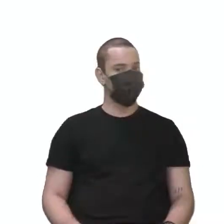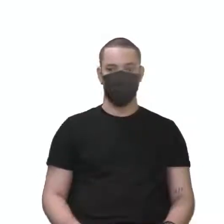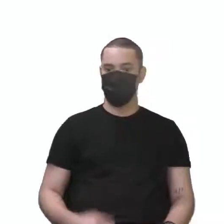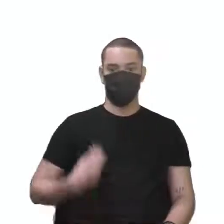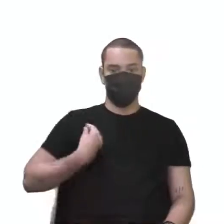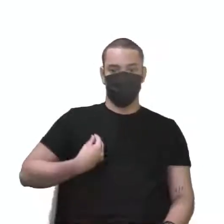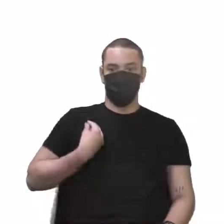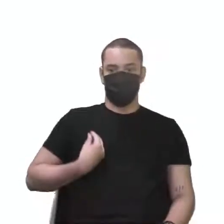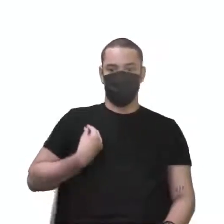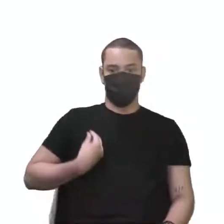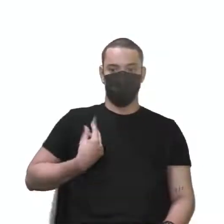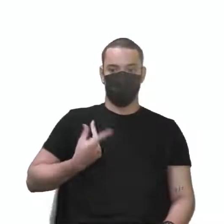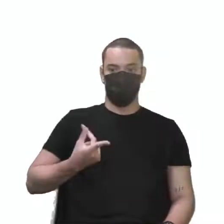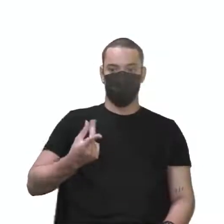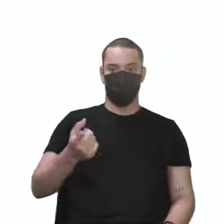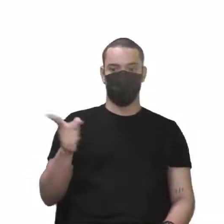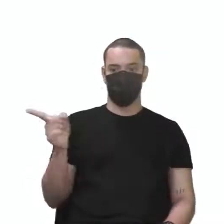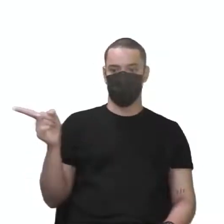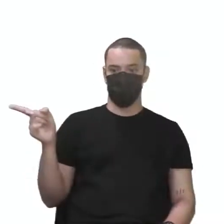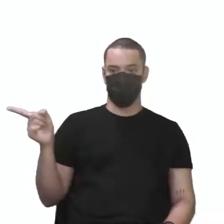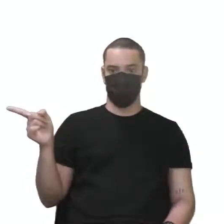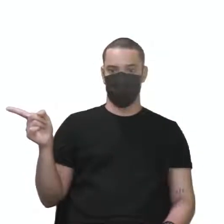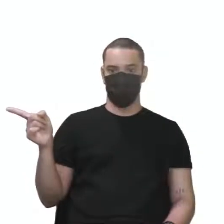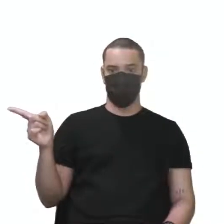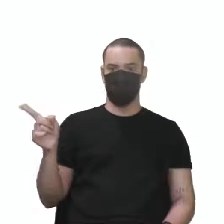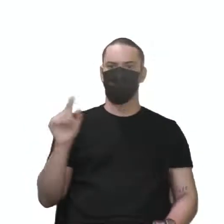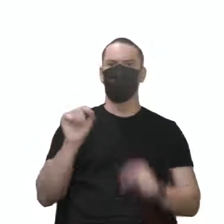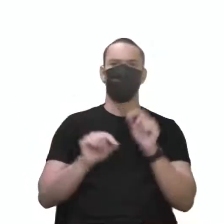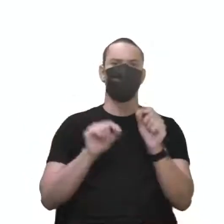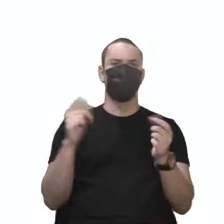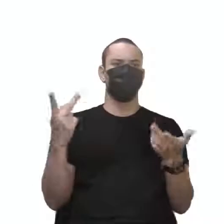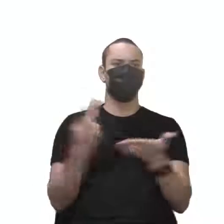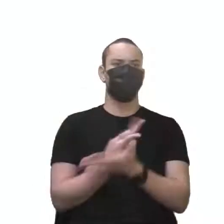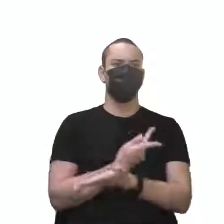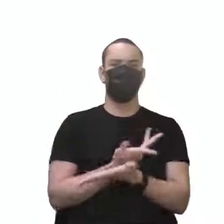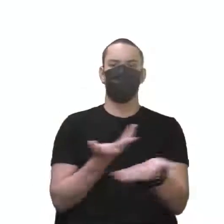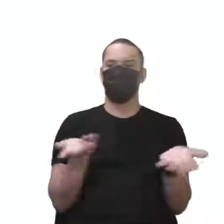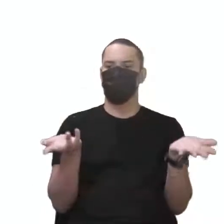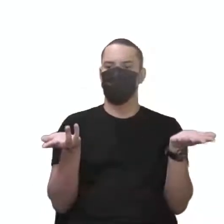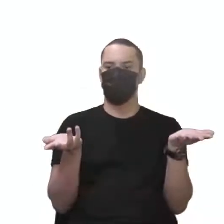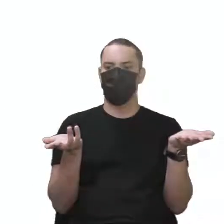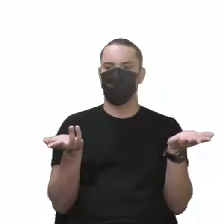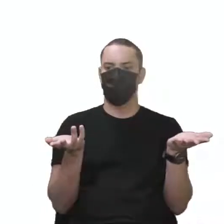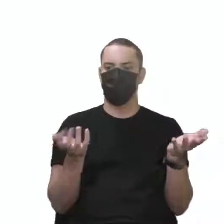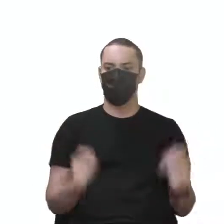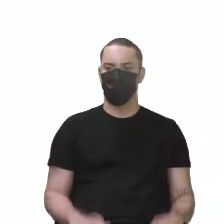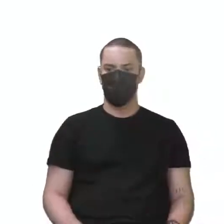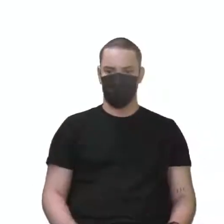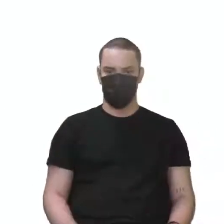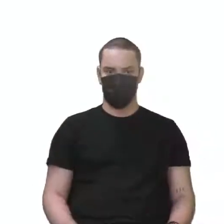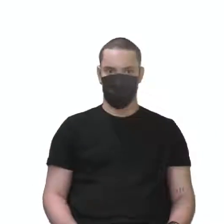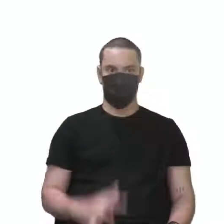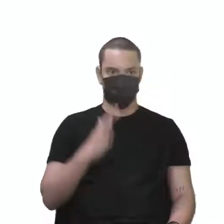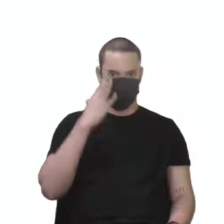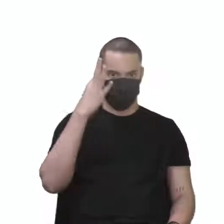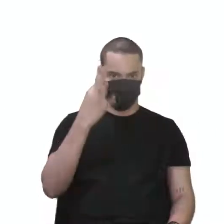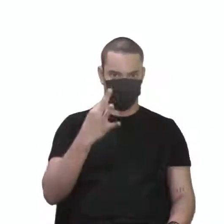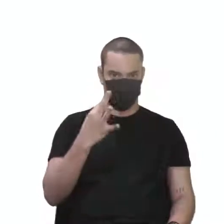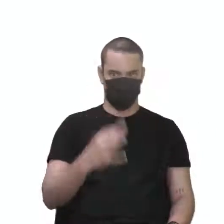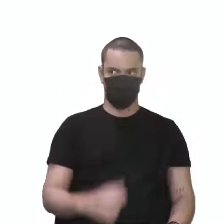Ele permaneceu vivo. O que aconteceu aqui, professora? Preste atenção aqui em